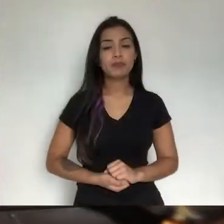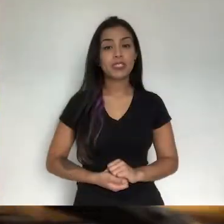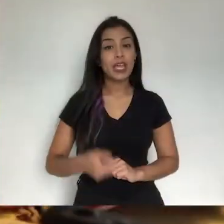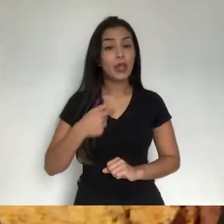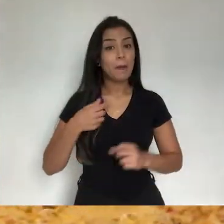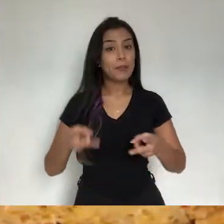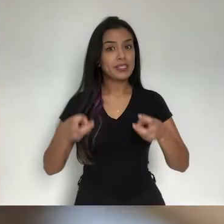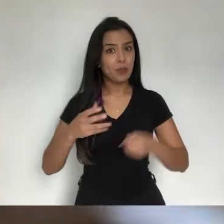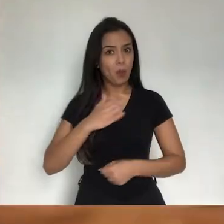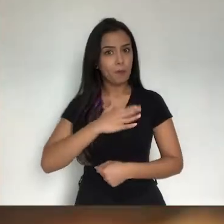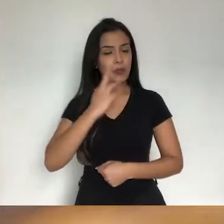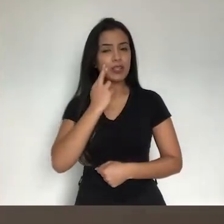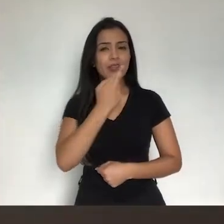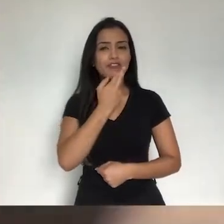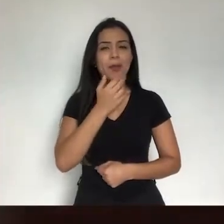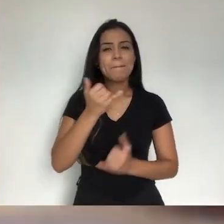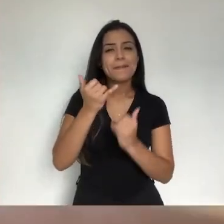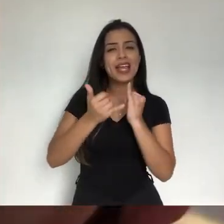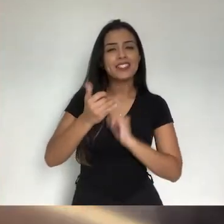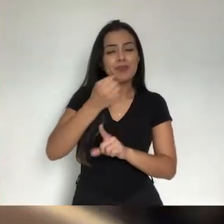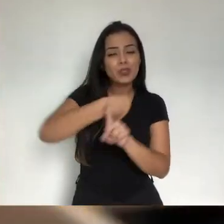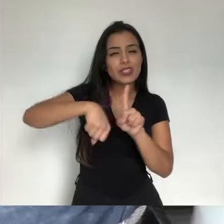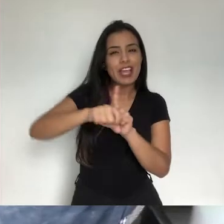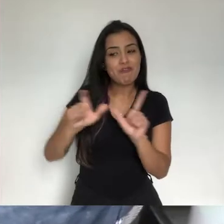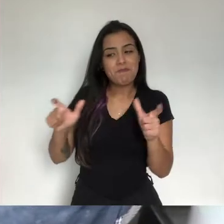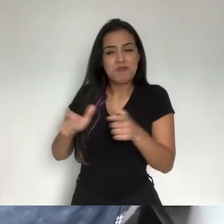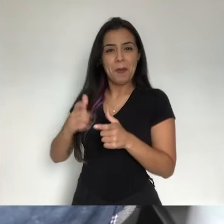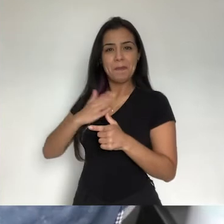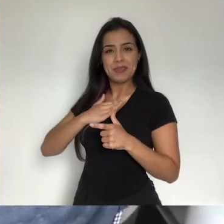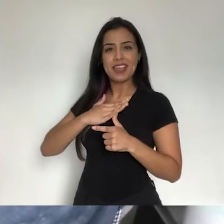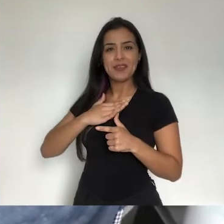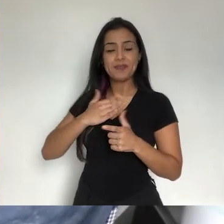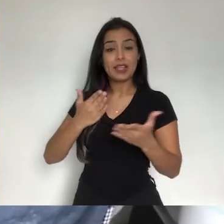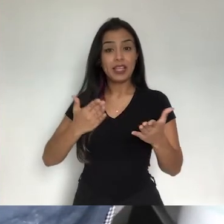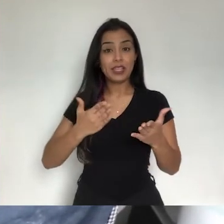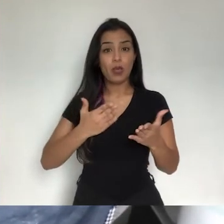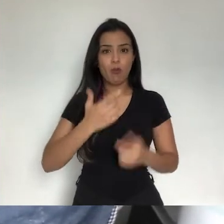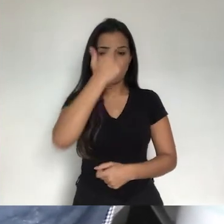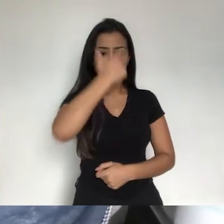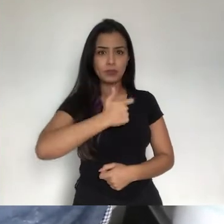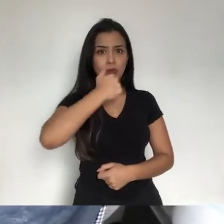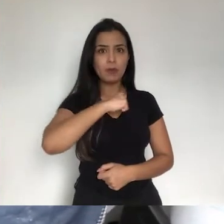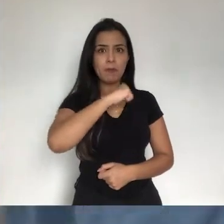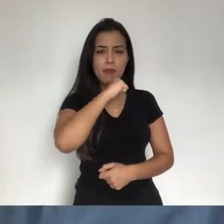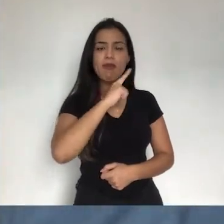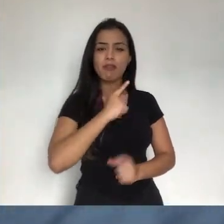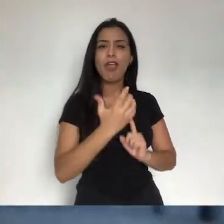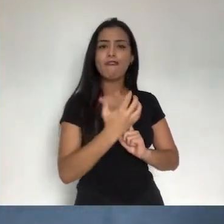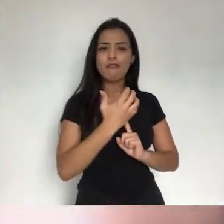brotinho. Eu percebo o restaurante sendo a minha mini sociedade, assim. E aí eu acho que a maternidade, ela